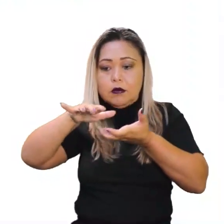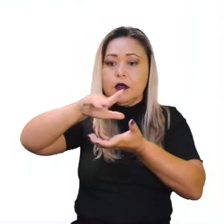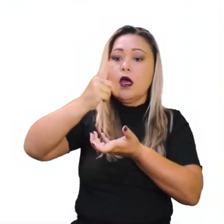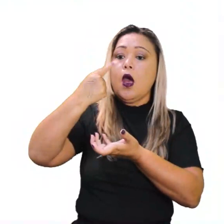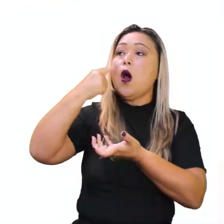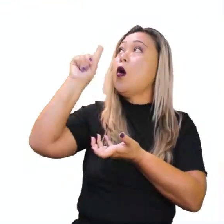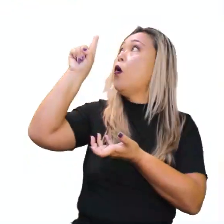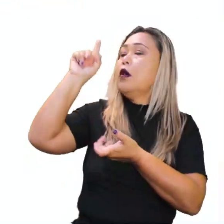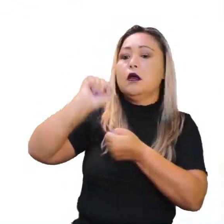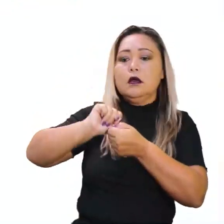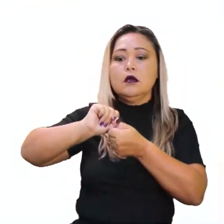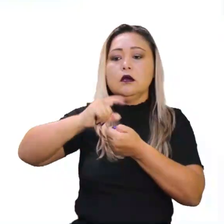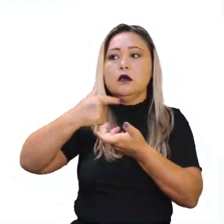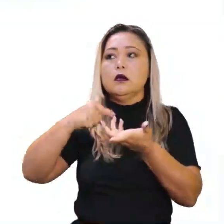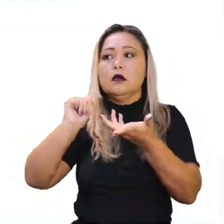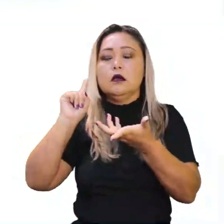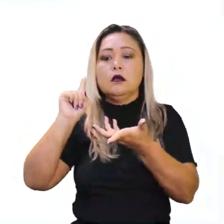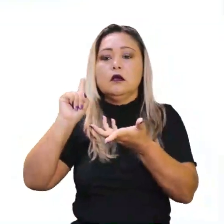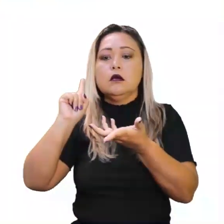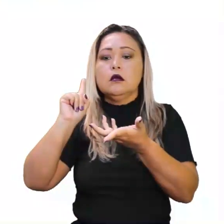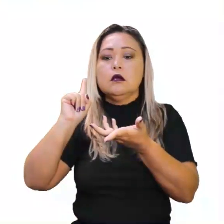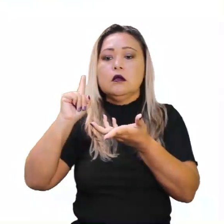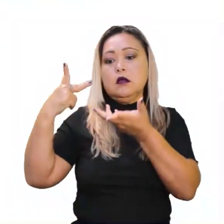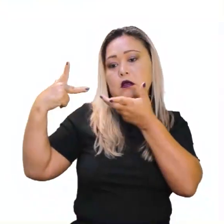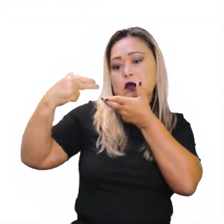figura também, a gente vê a figura